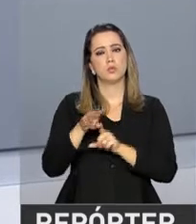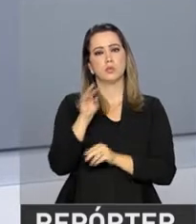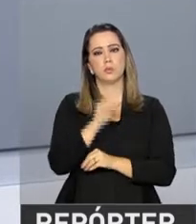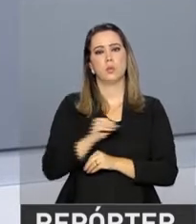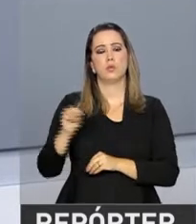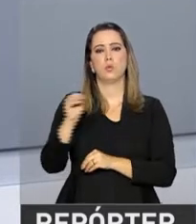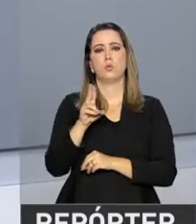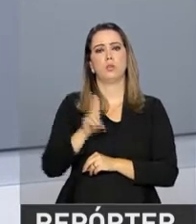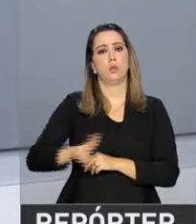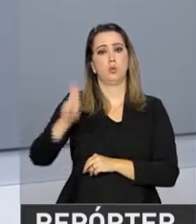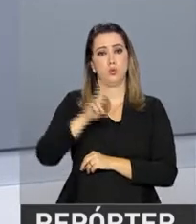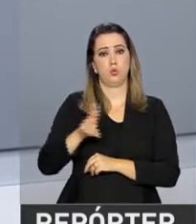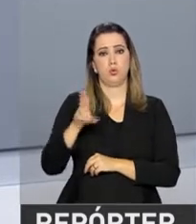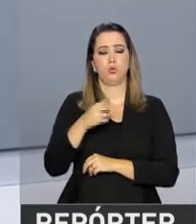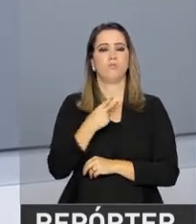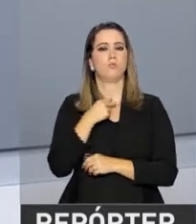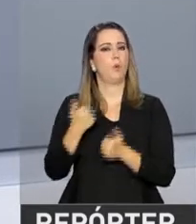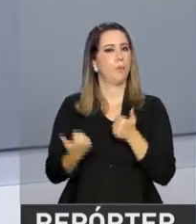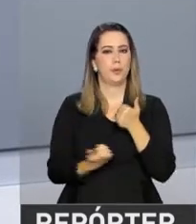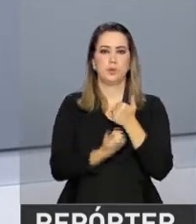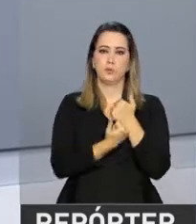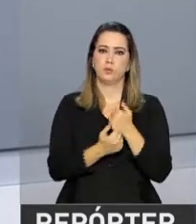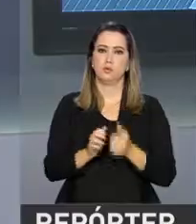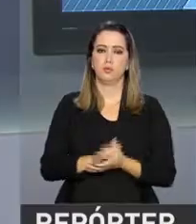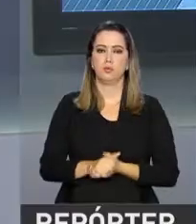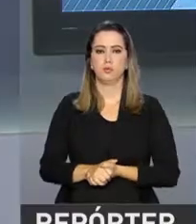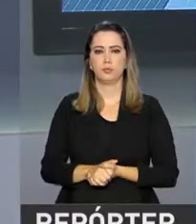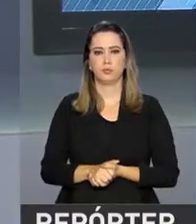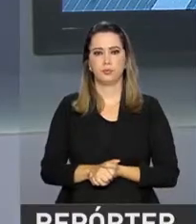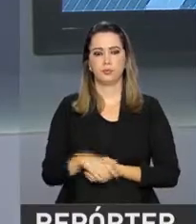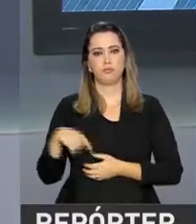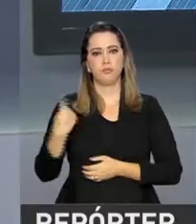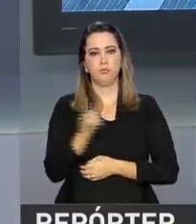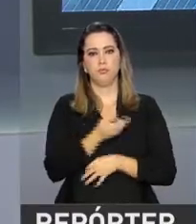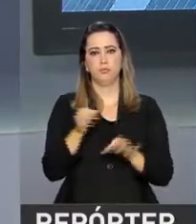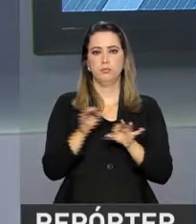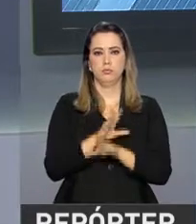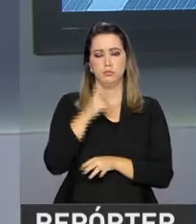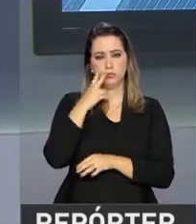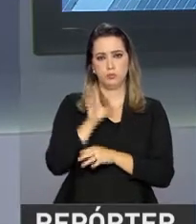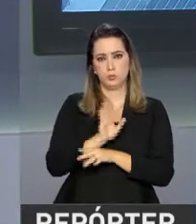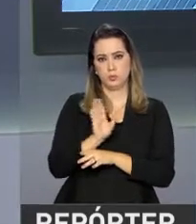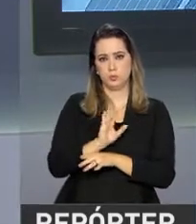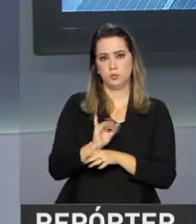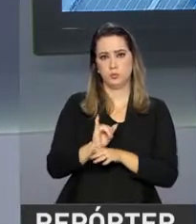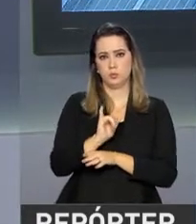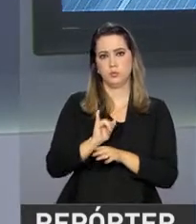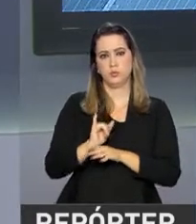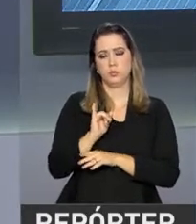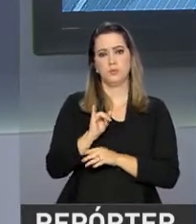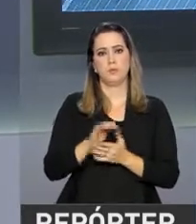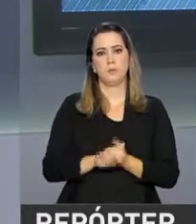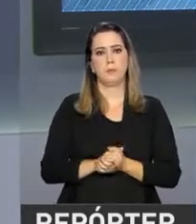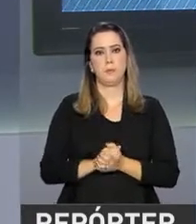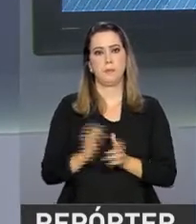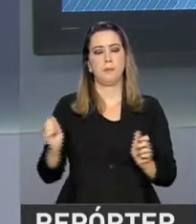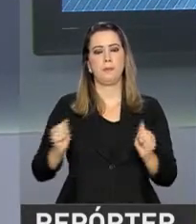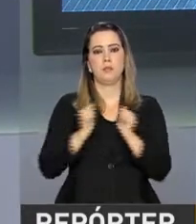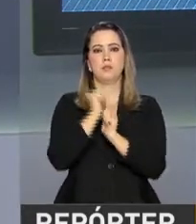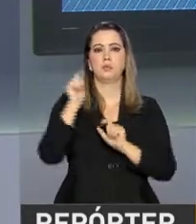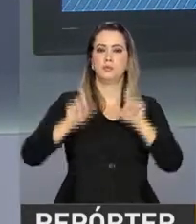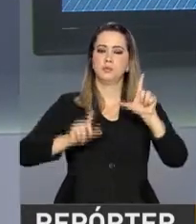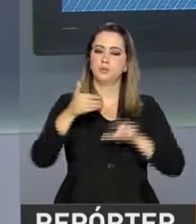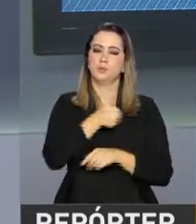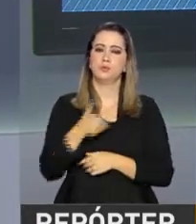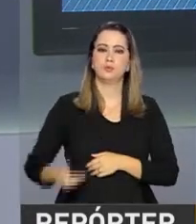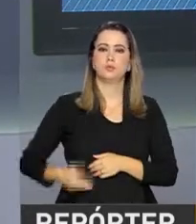urgência sendo insubstituível nesses casos e nós ficamos por aqui você pode rever as reportagens no youtube continue